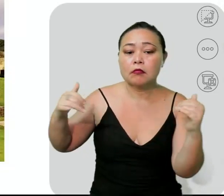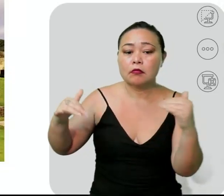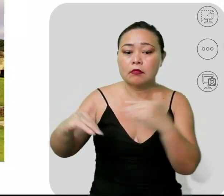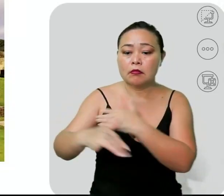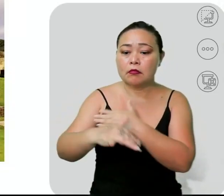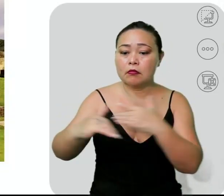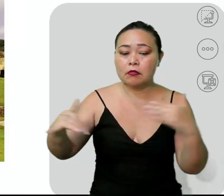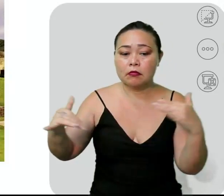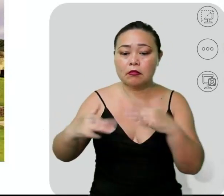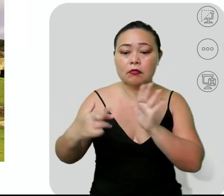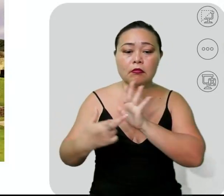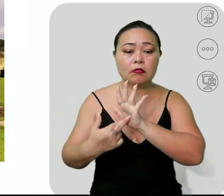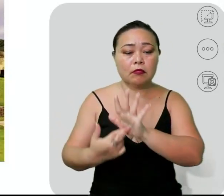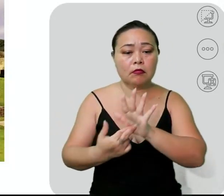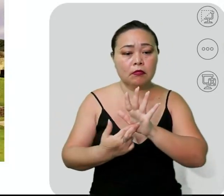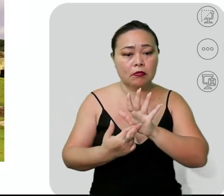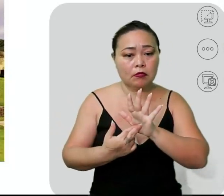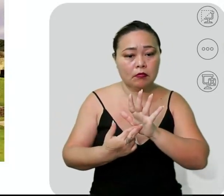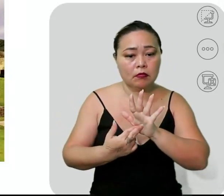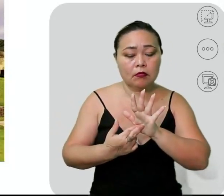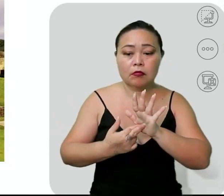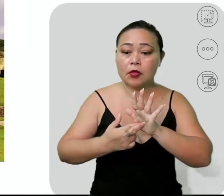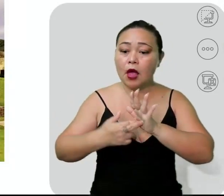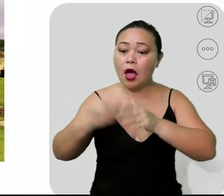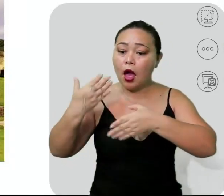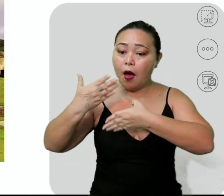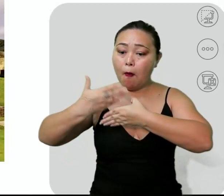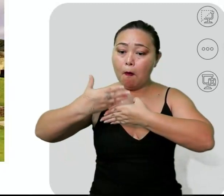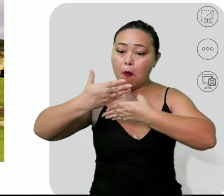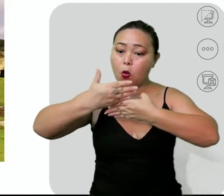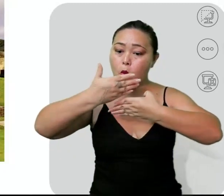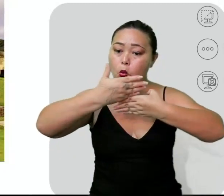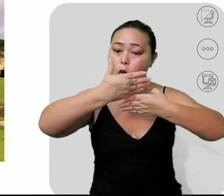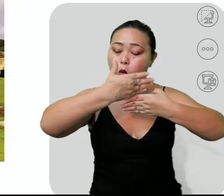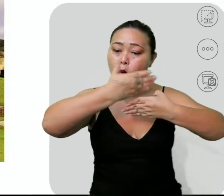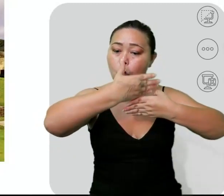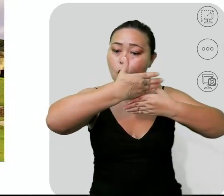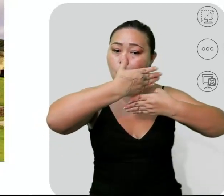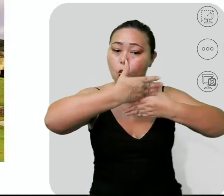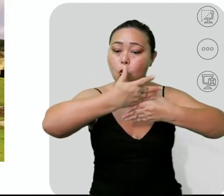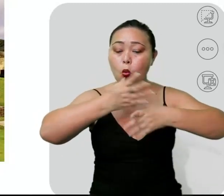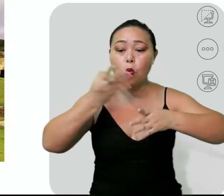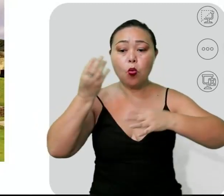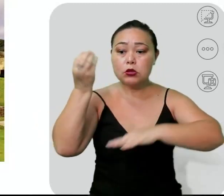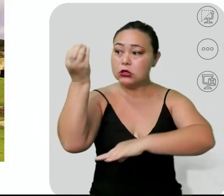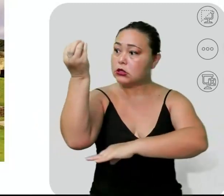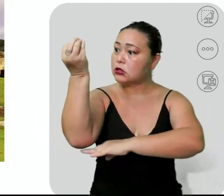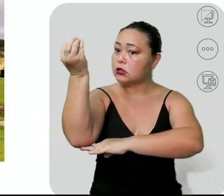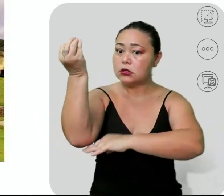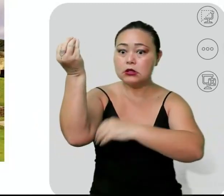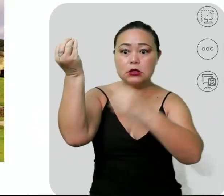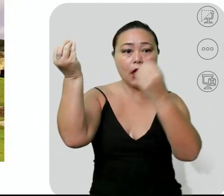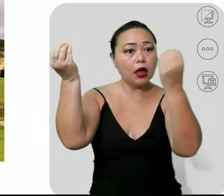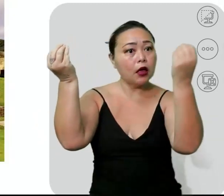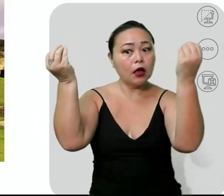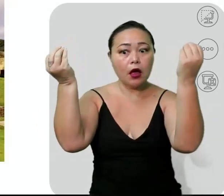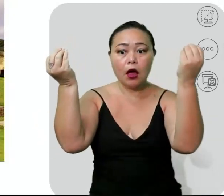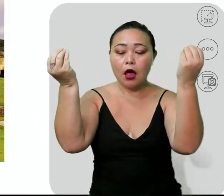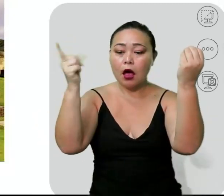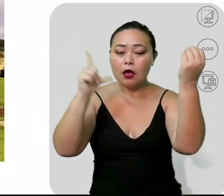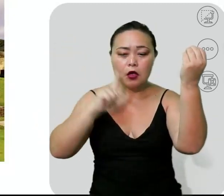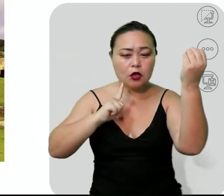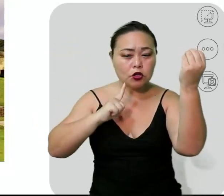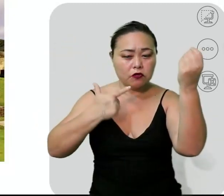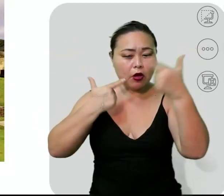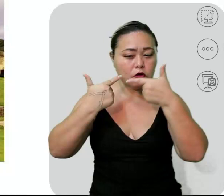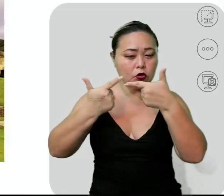eram todas representadas em suas muralhas. Alunos, os castelos, se você tiver a sorte de viajar um